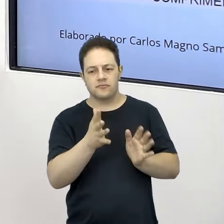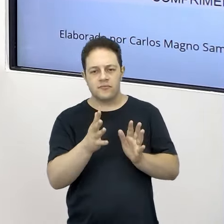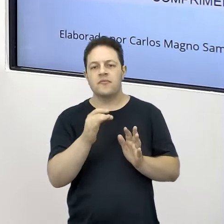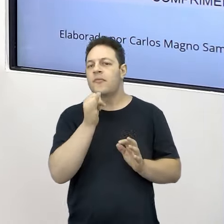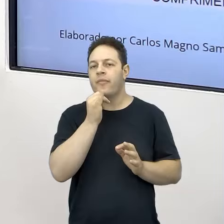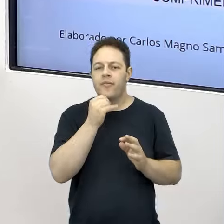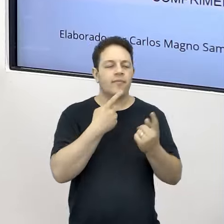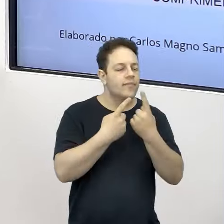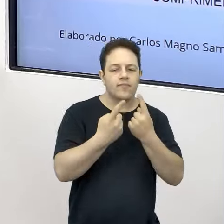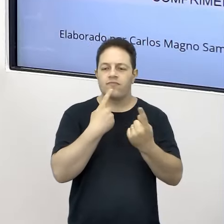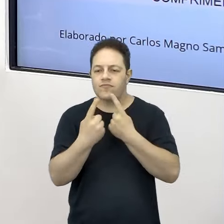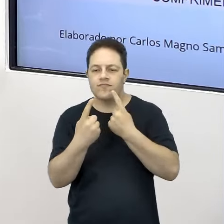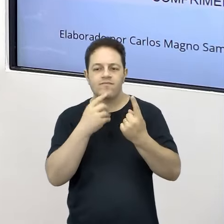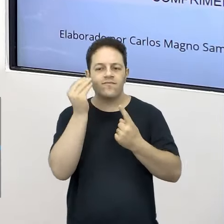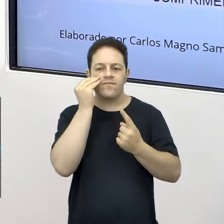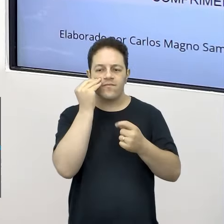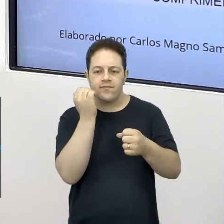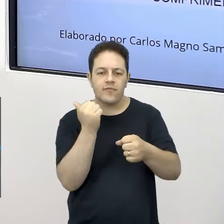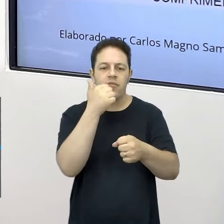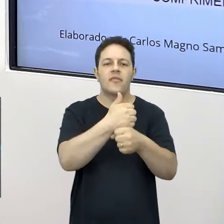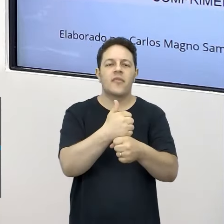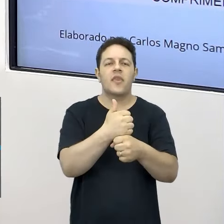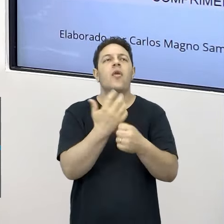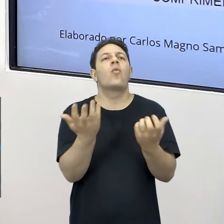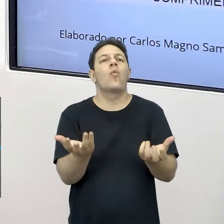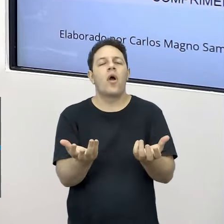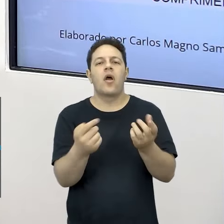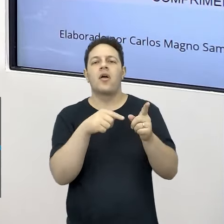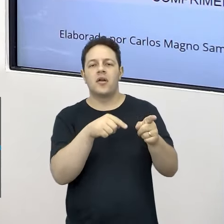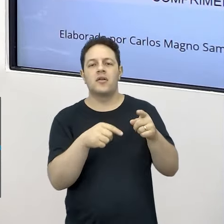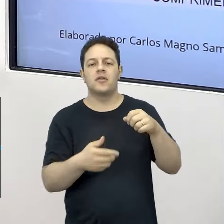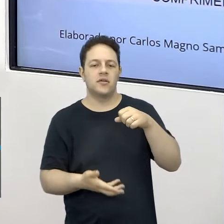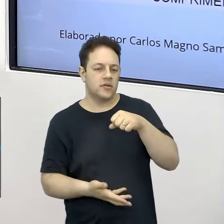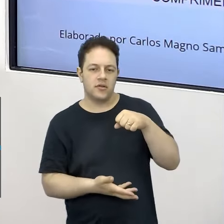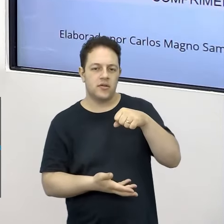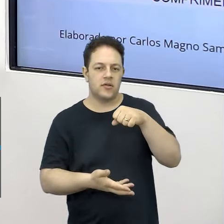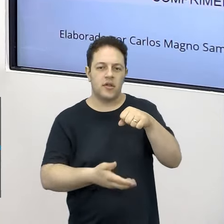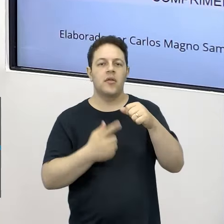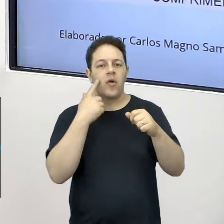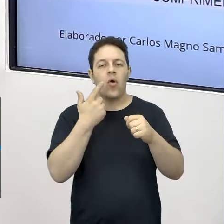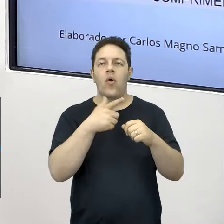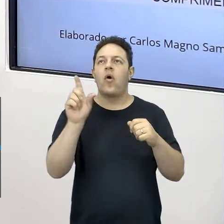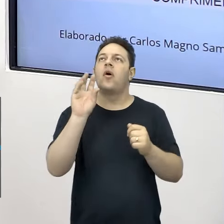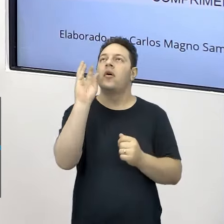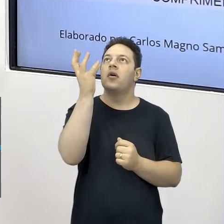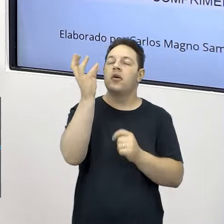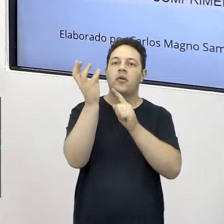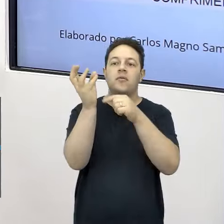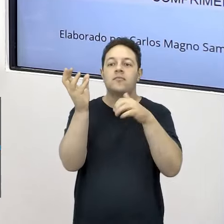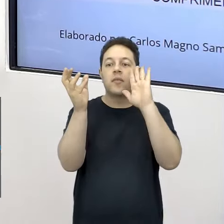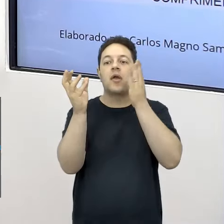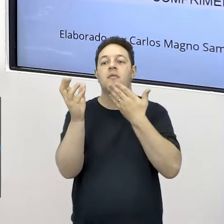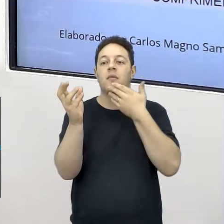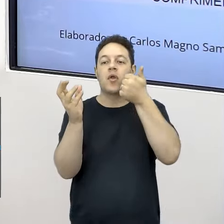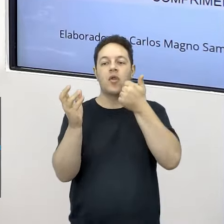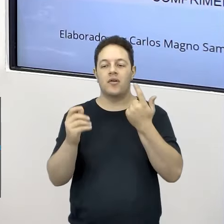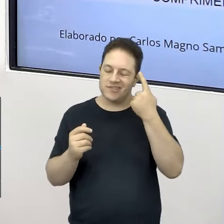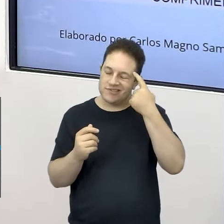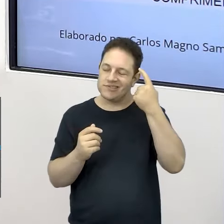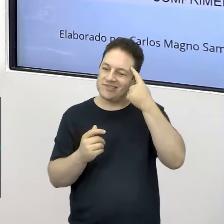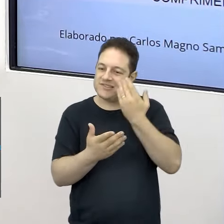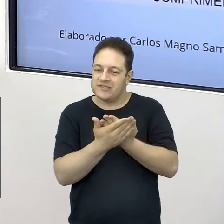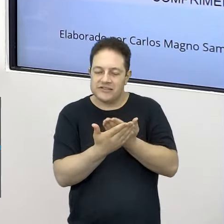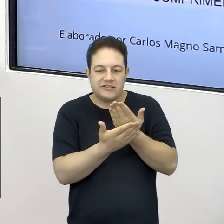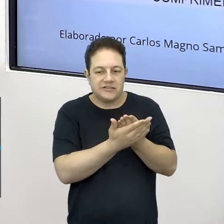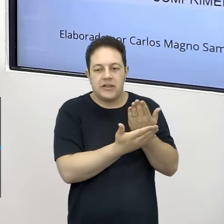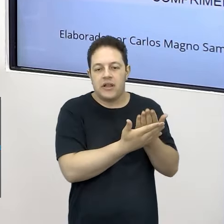ficou nessa discussão de substituição da lâmpada incandescente por uma lâmpada mais eficiente, né? E a gente tinha e